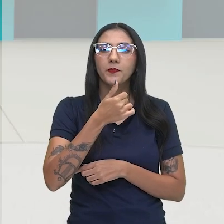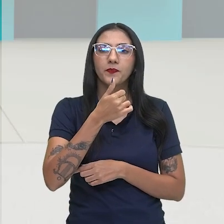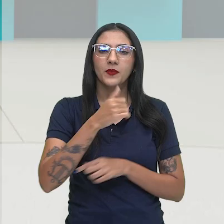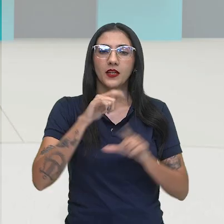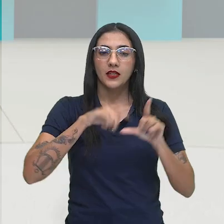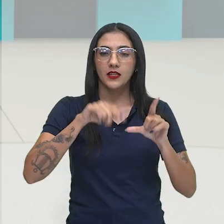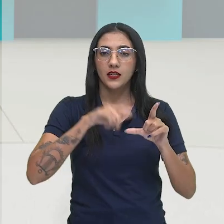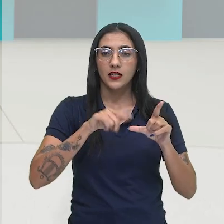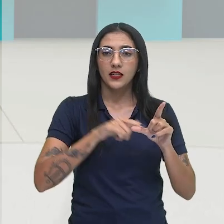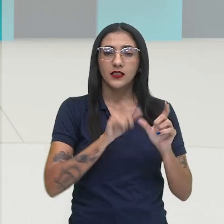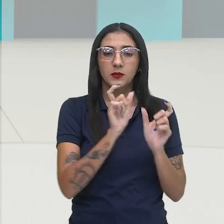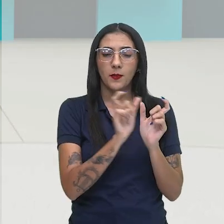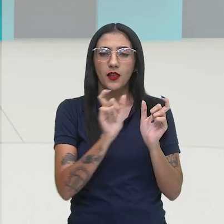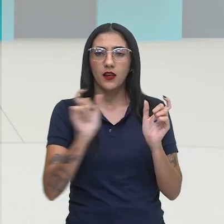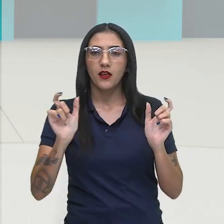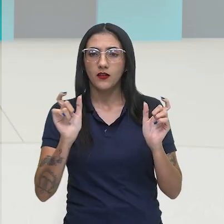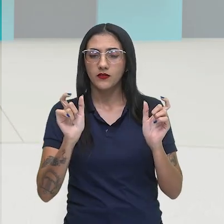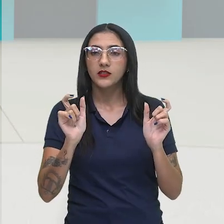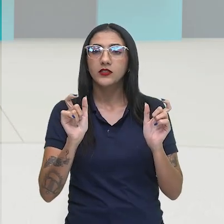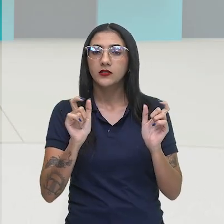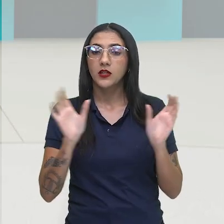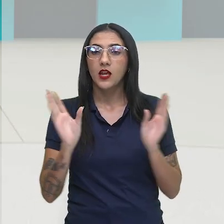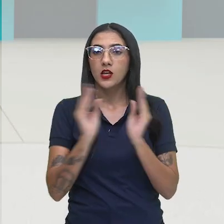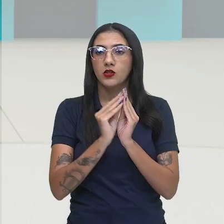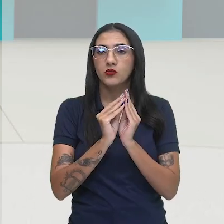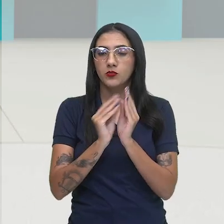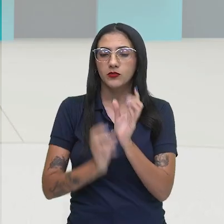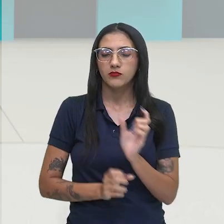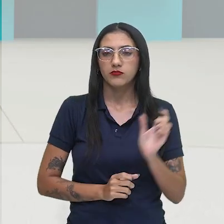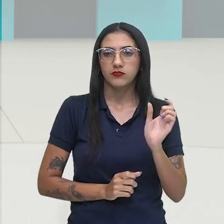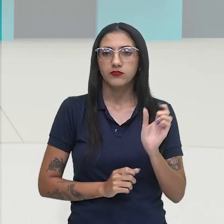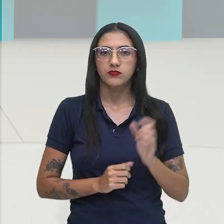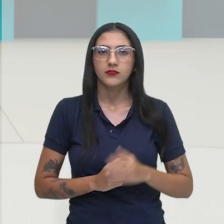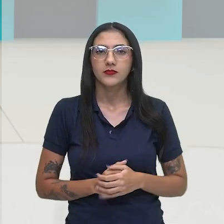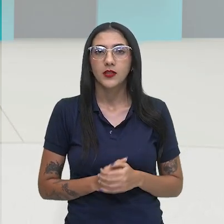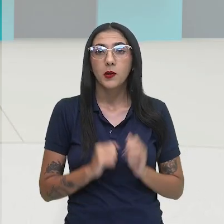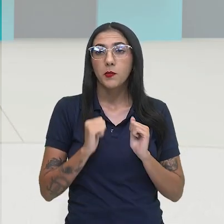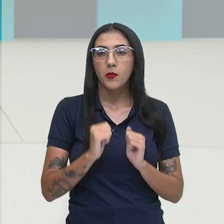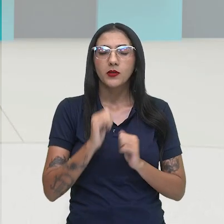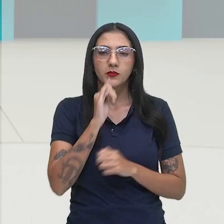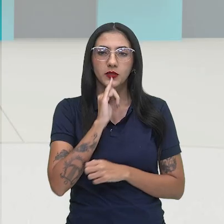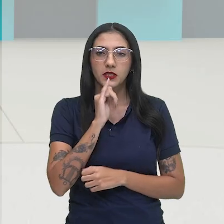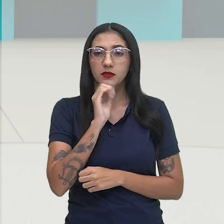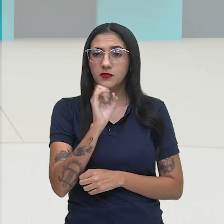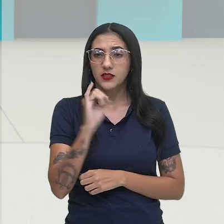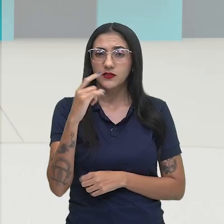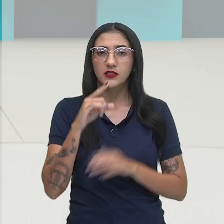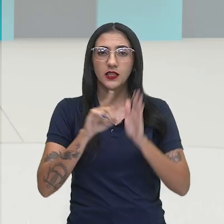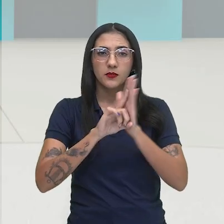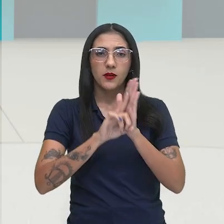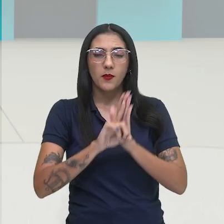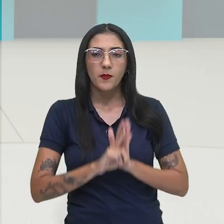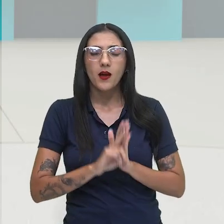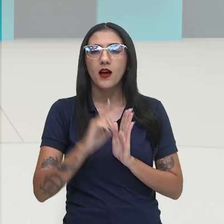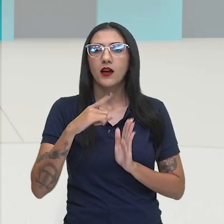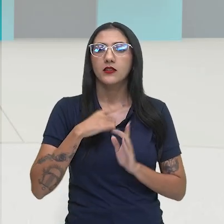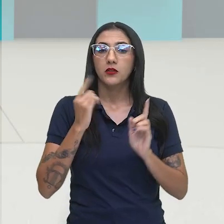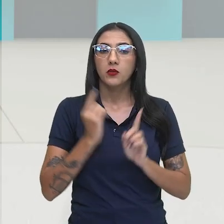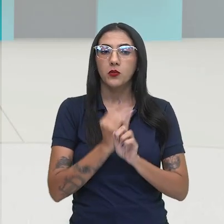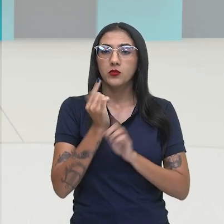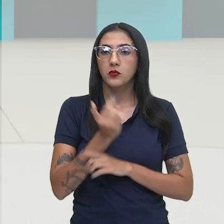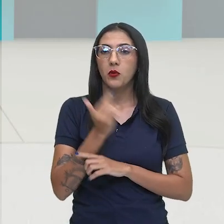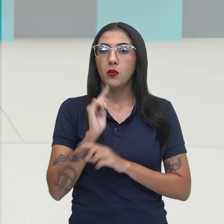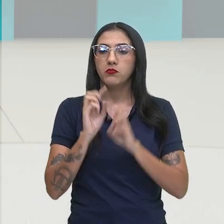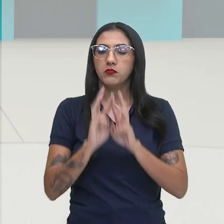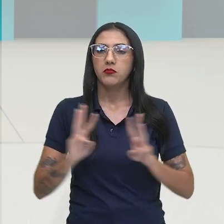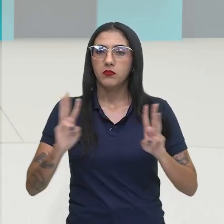uma outra, isso é um acrônimo. É esse caso aqui. Pode fazer o teste. Quando vocês digitam alguma coisa, daí isso leva vocês para uma